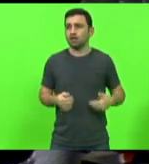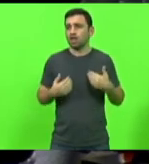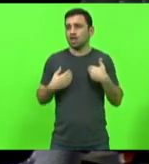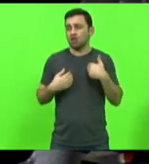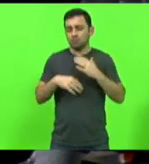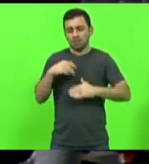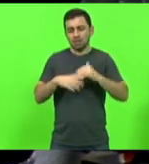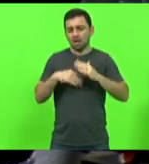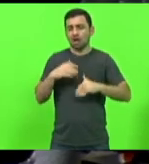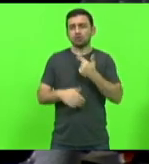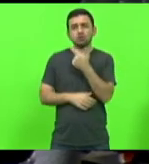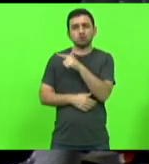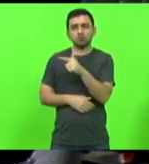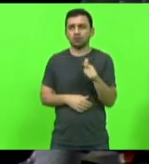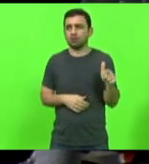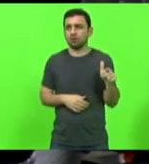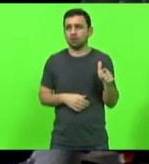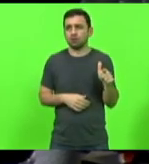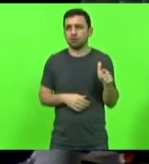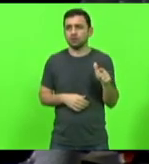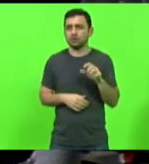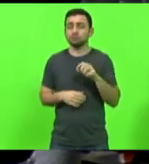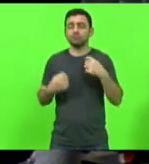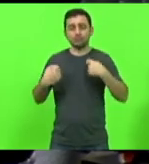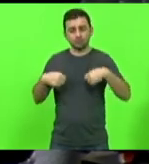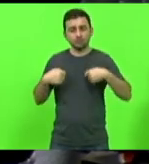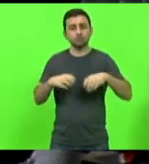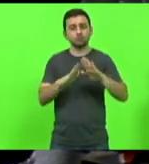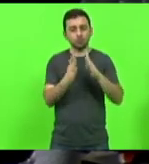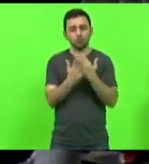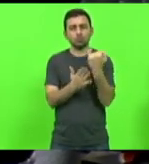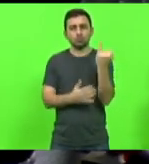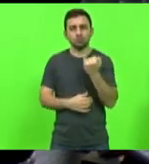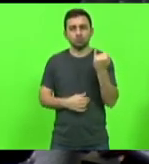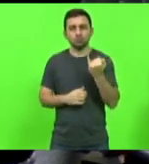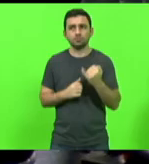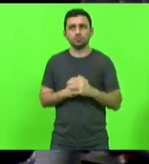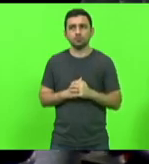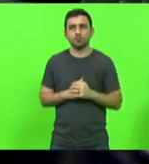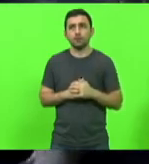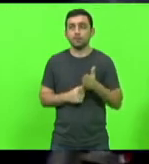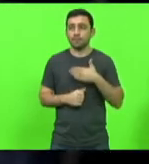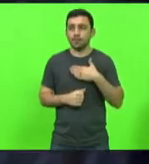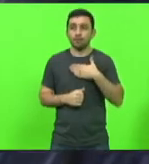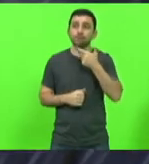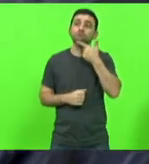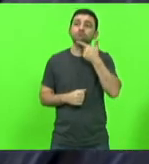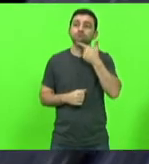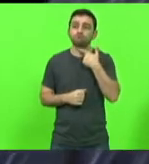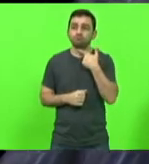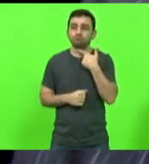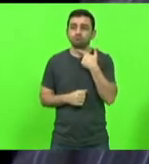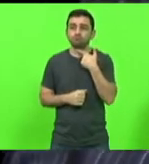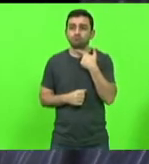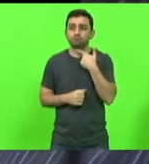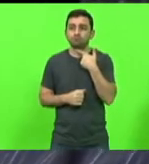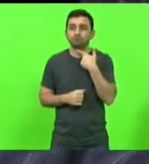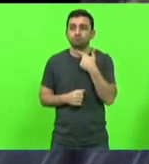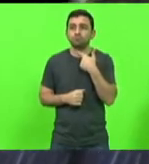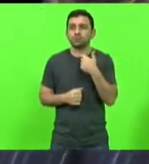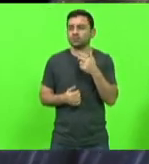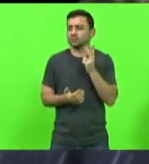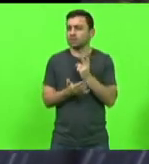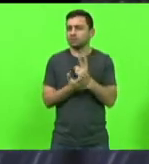competência para fazê-lo se não fossem as escolas. Essa é a minha vontade e sempre